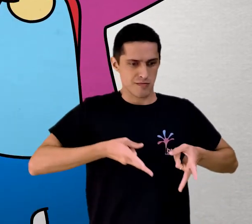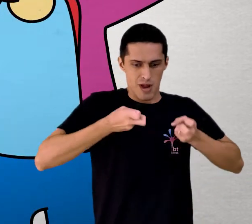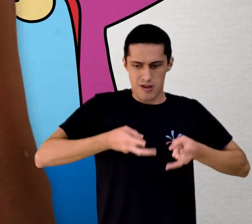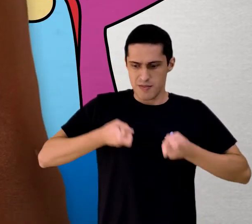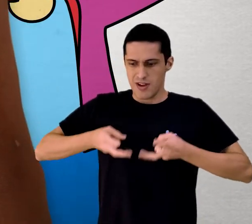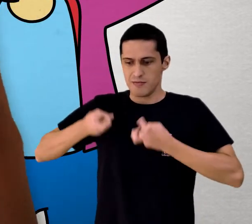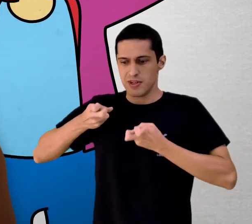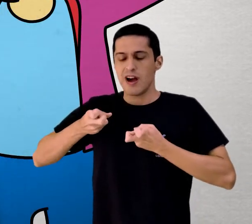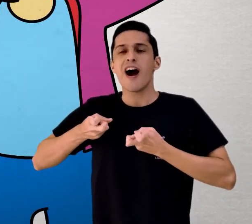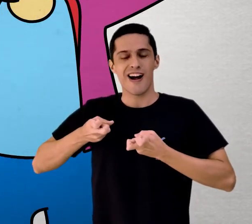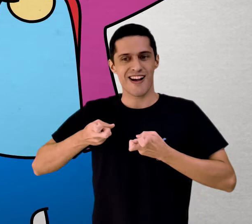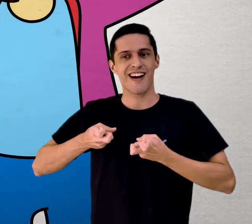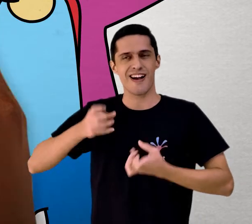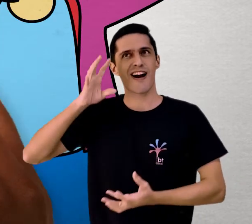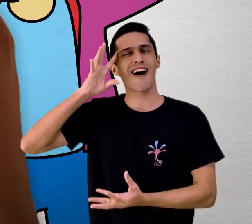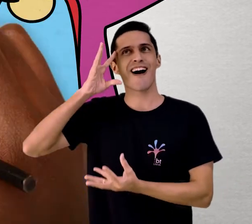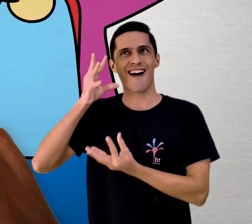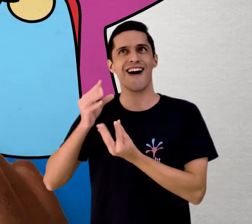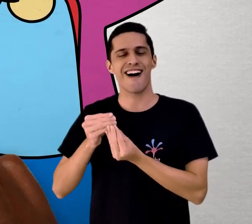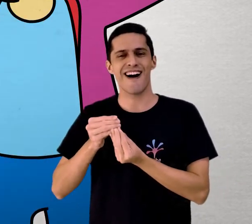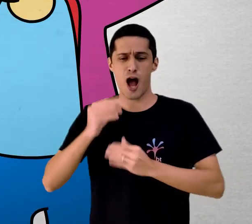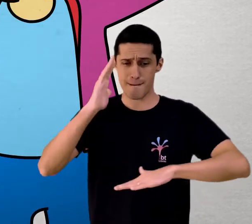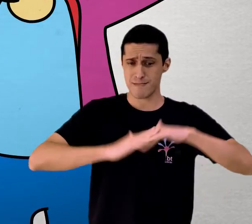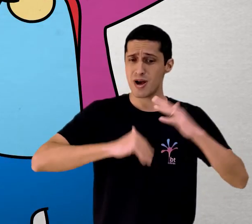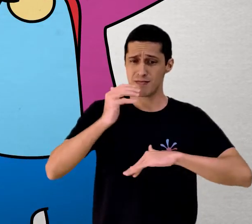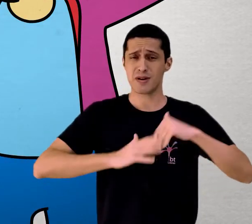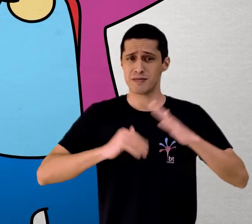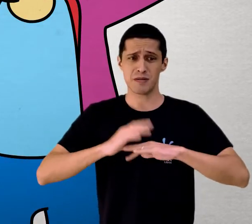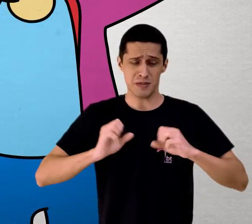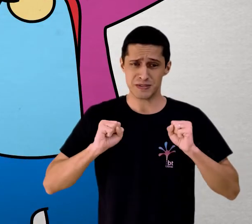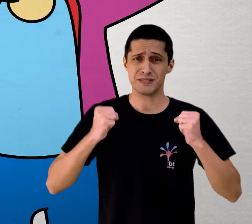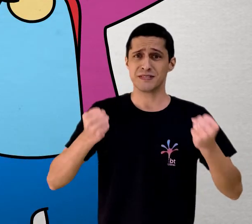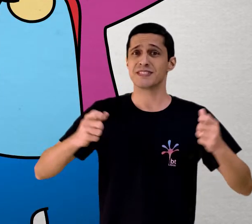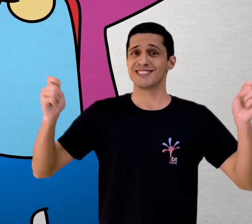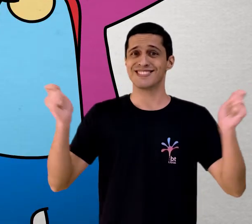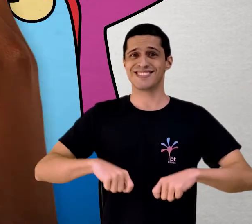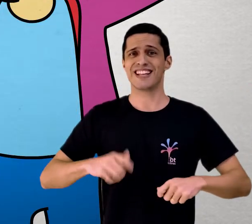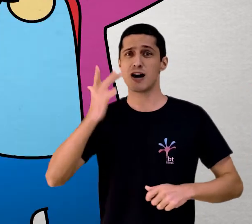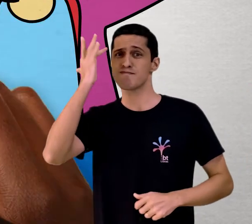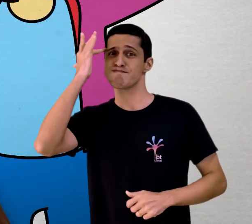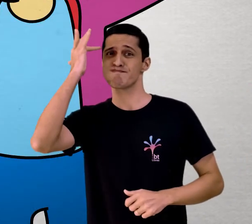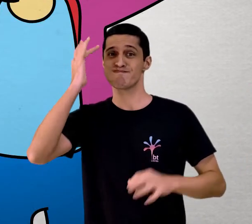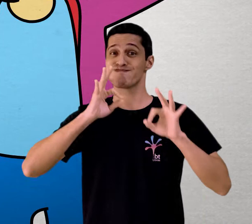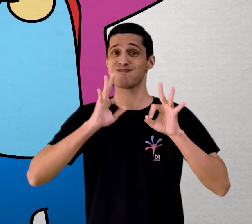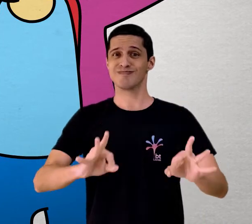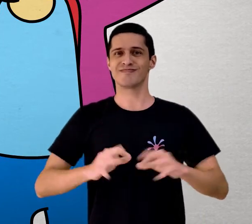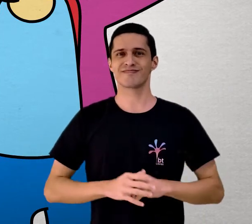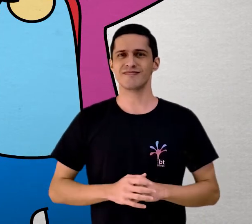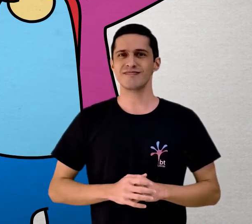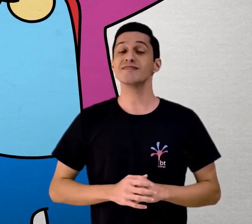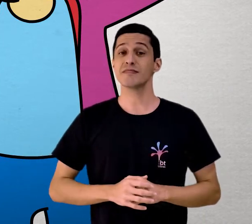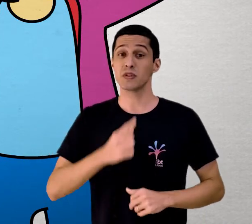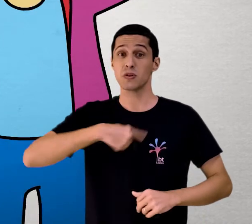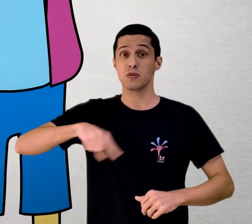de agir de modo mais consciente, evitando reagir de forma automática ao que nos acontece e controlando melhor as nossas